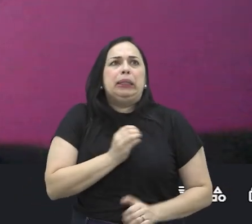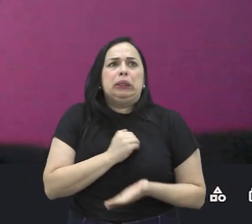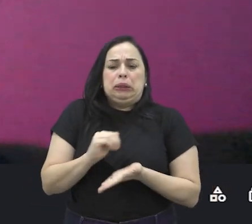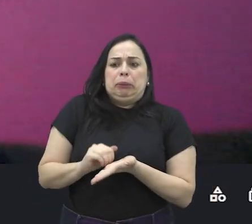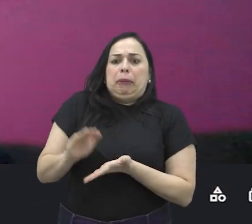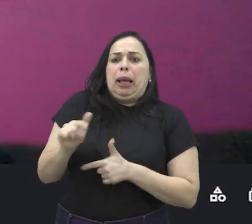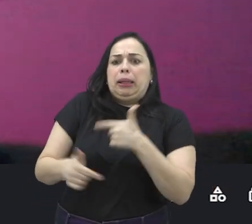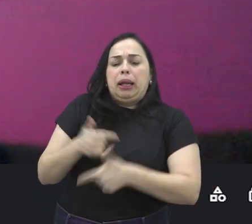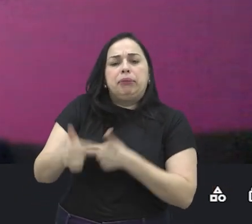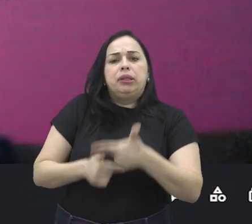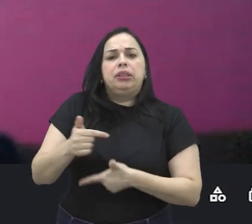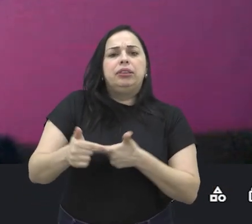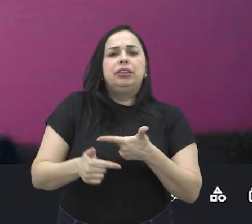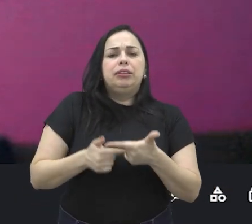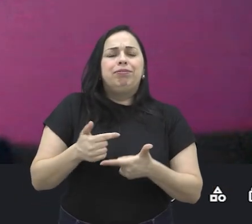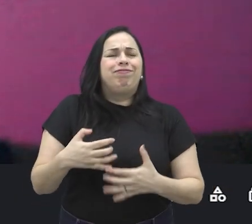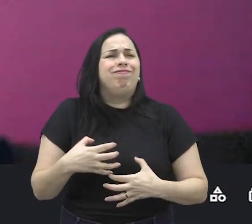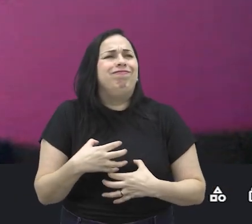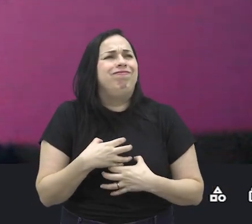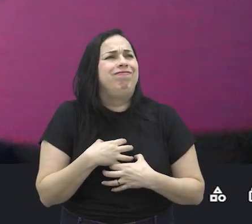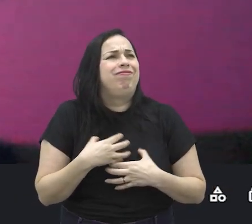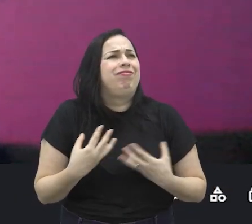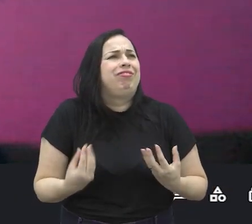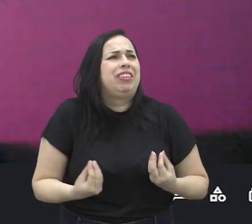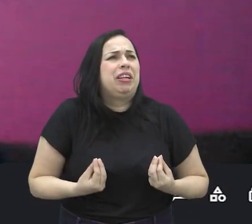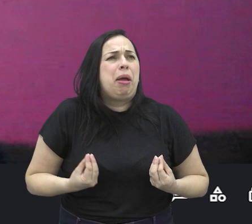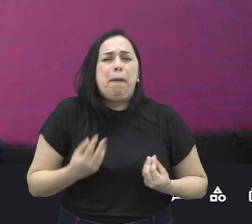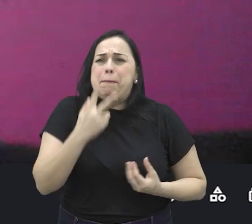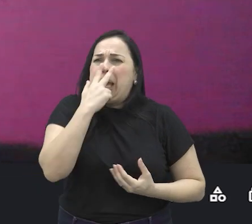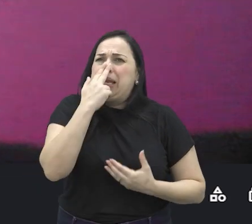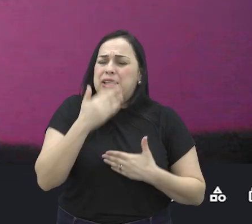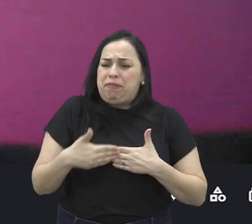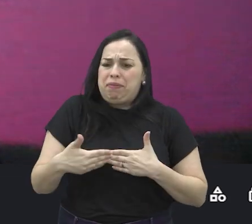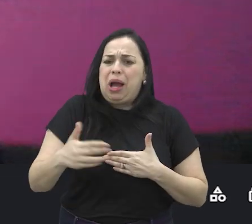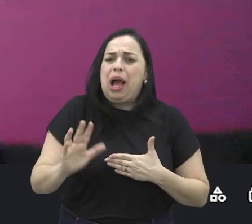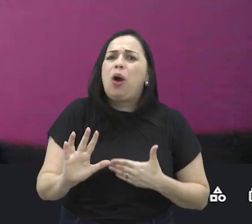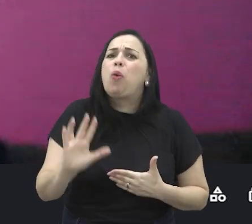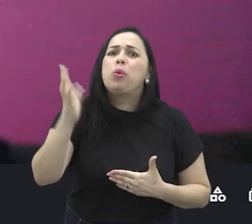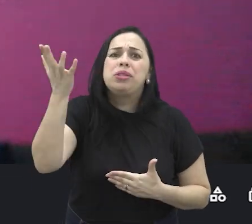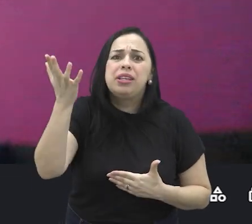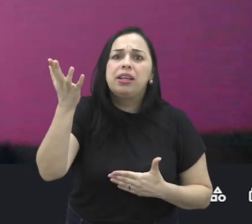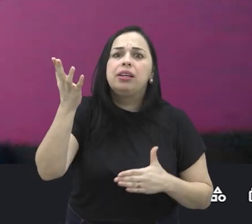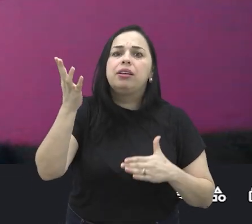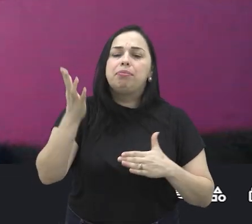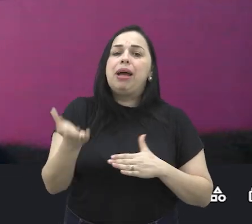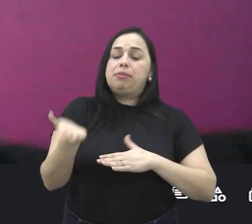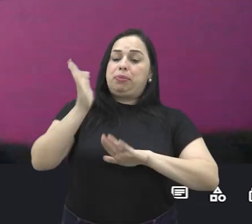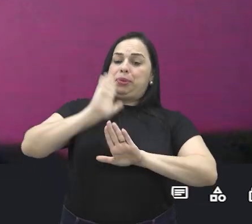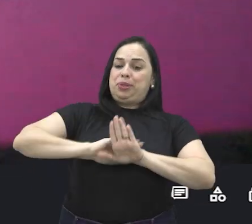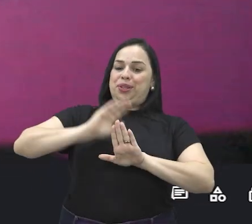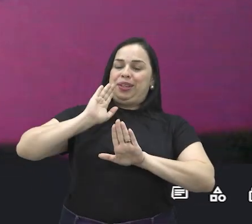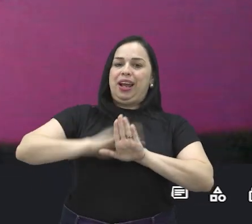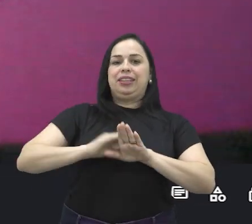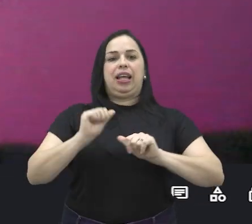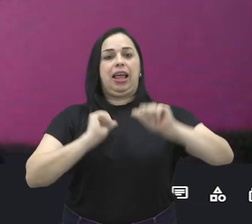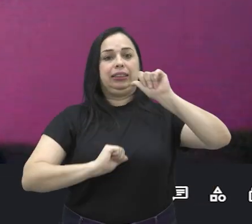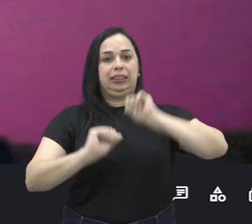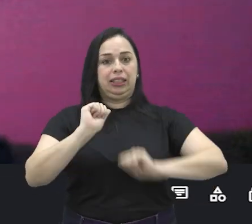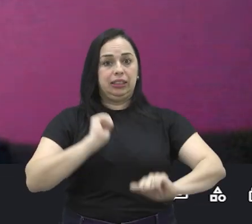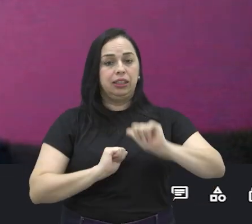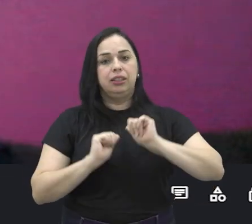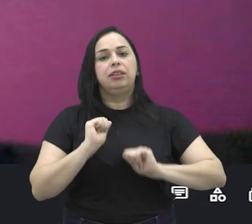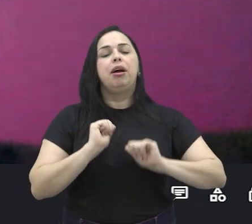medo de ser demitido, a gente está falando de uma sensação de que algo ruim vai acontecer. E isso é muito ligado à